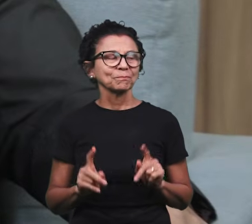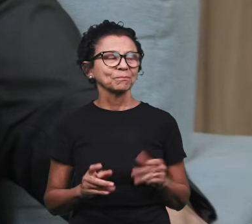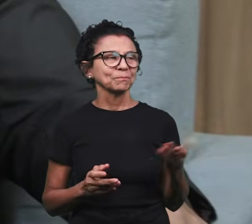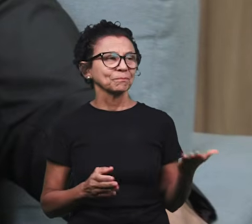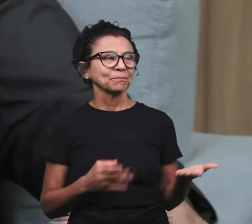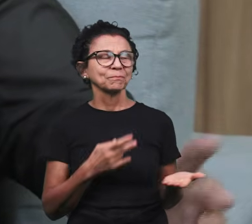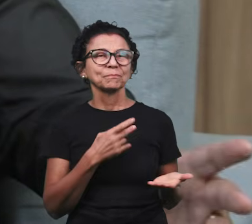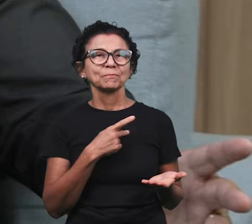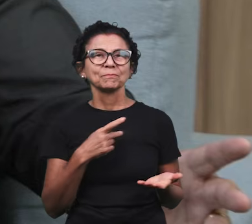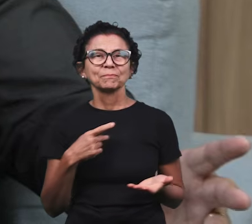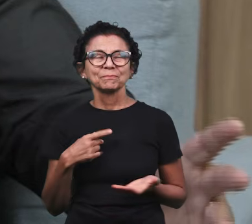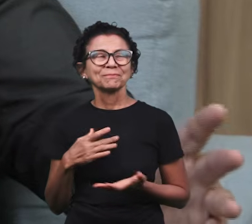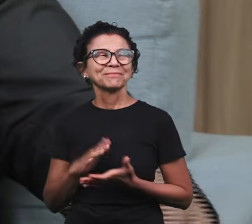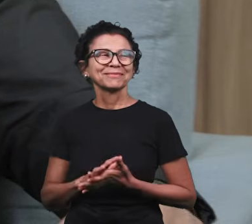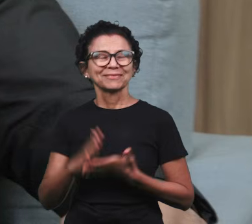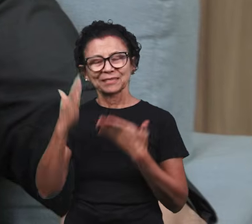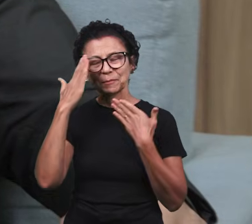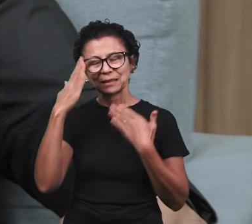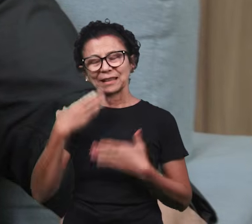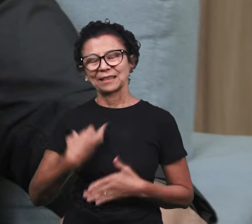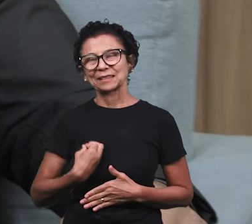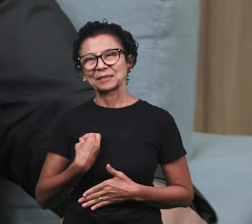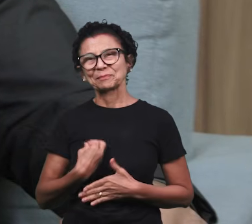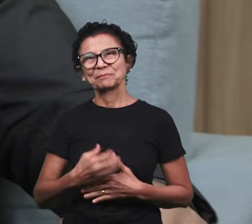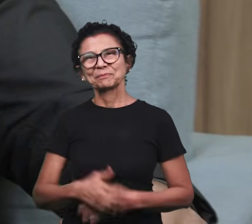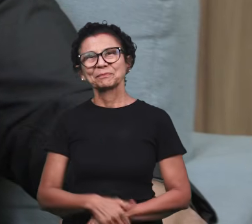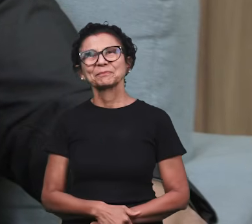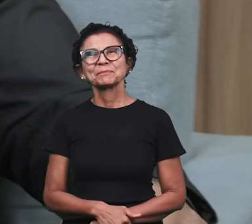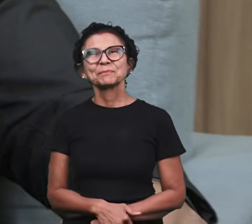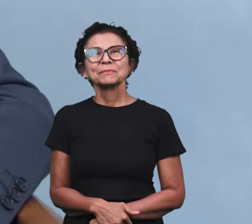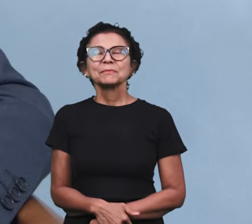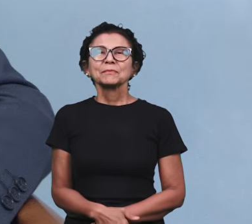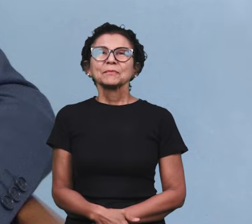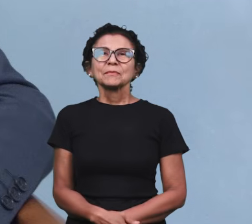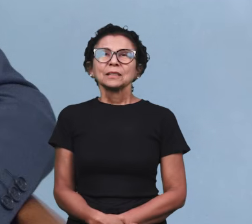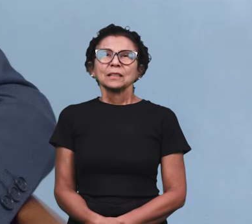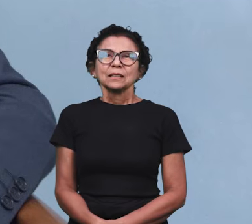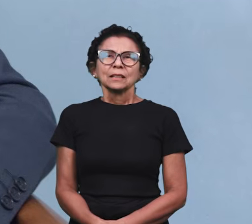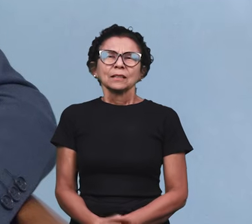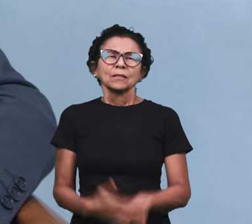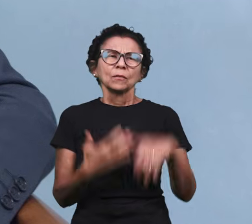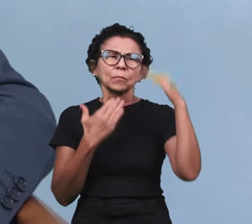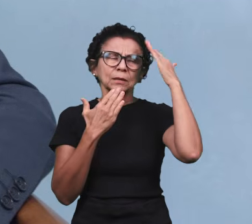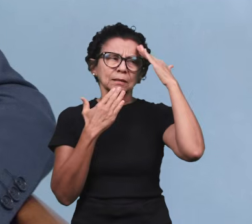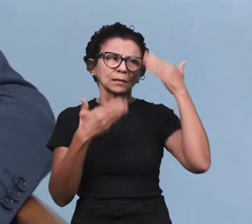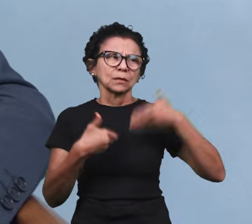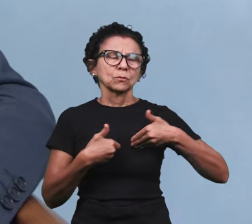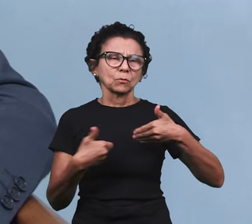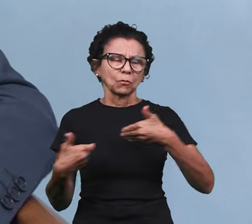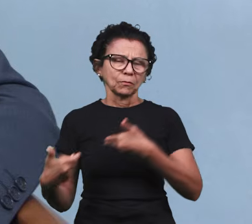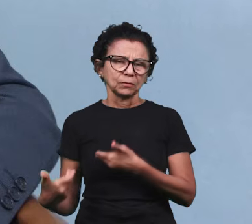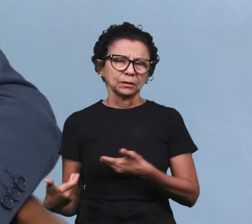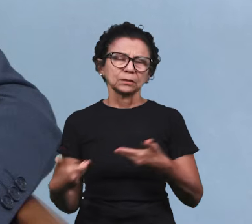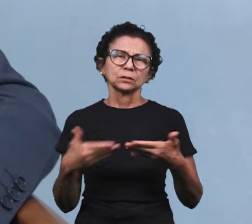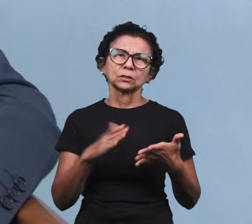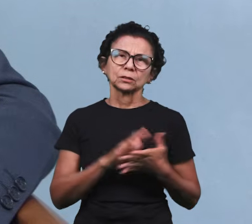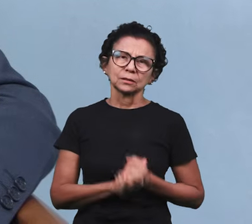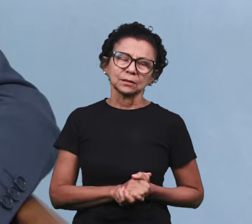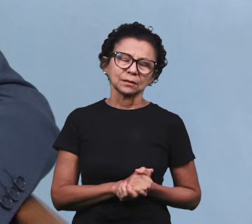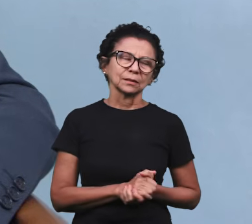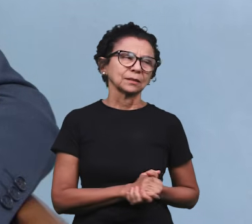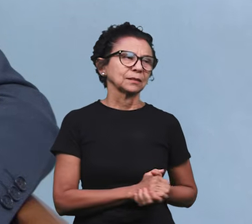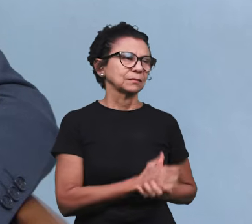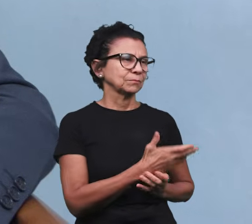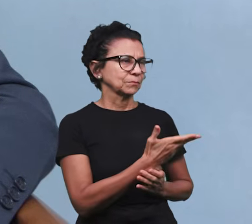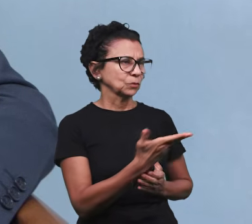bem. Pastor Diogo Cosme também, obrigado mais uma vez pela sua participação. Eu que agradeço, Abel, pelo convite, estarmos aqui com